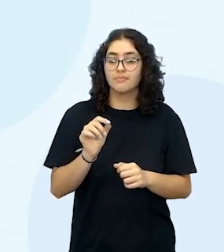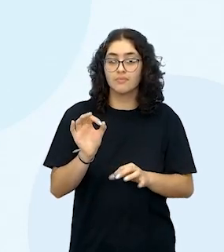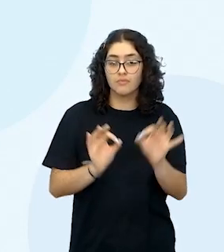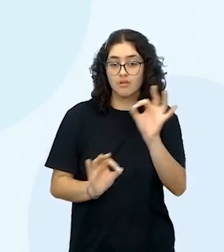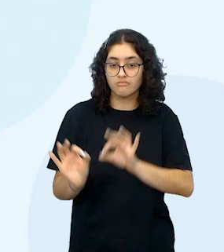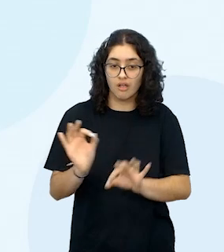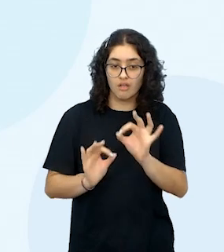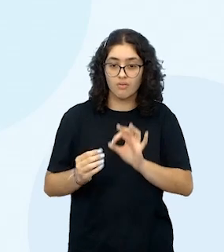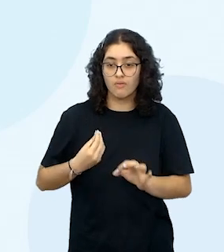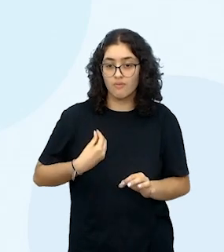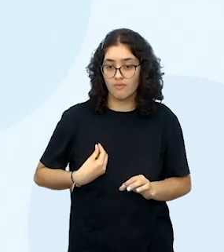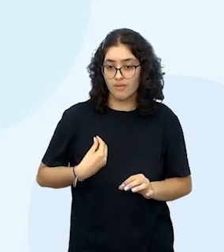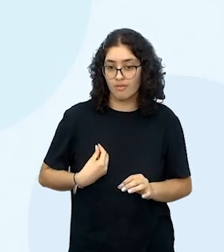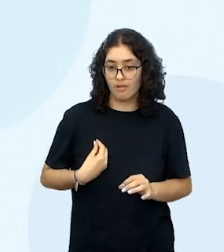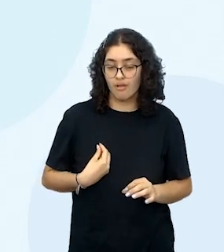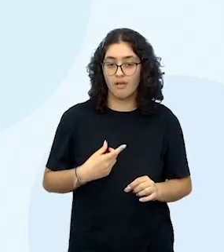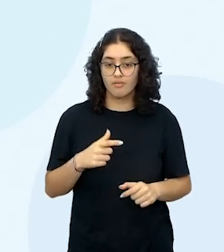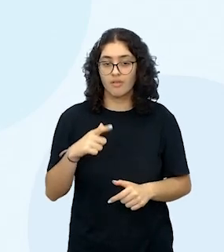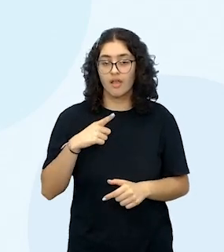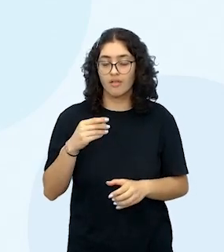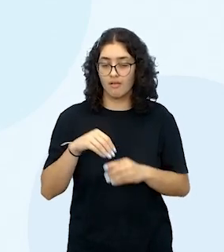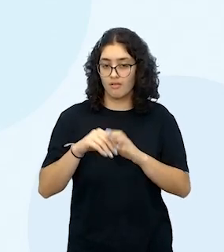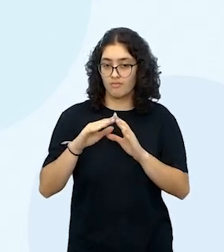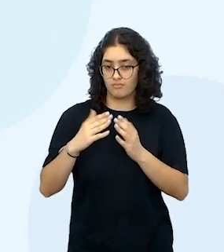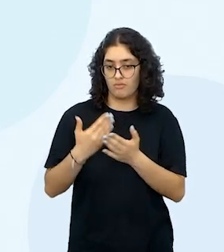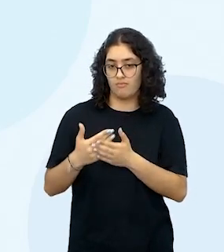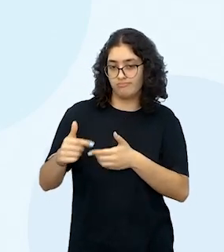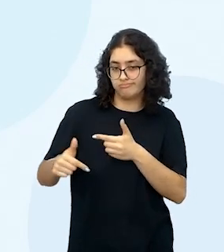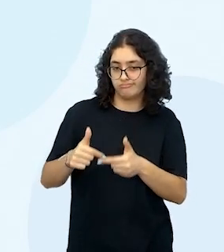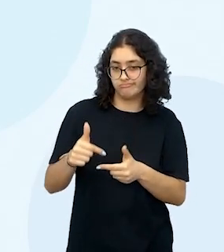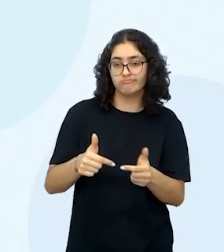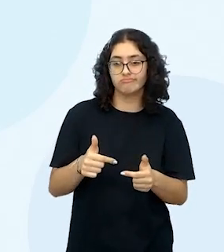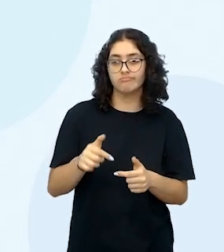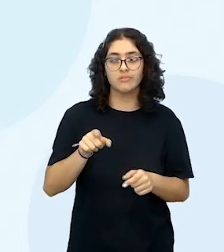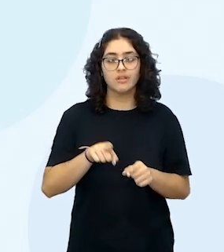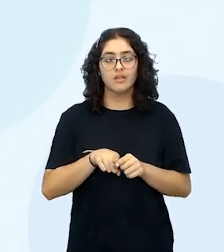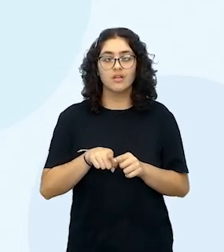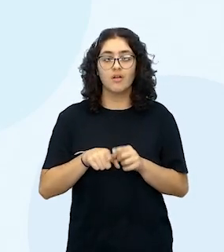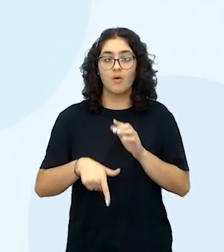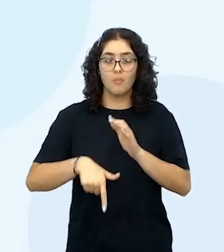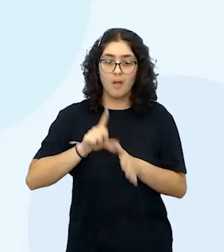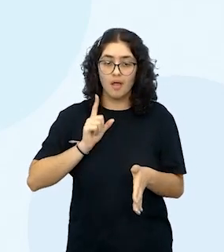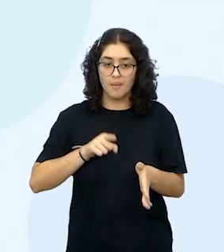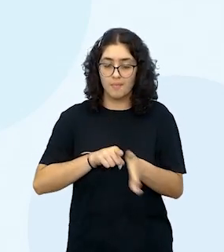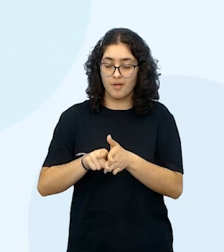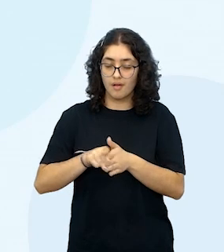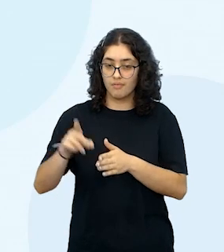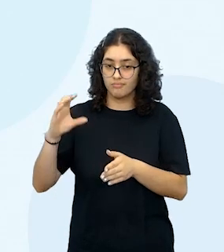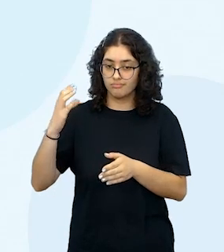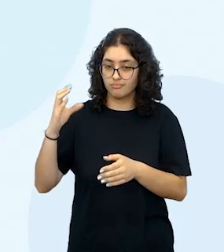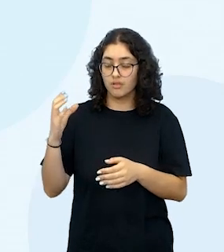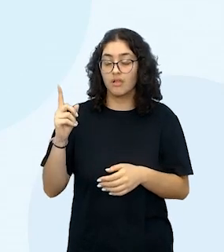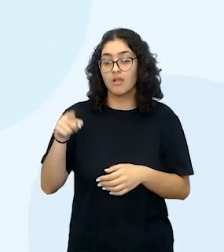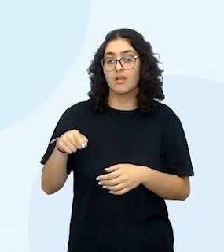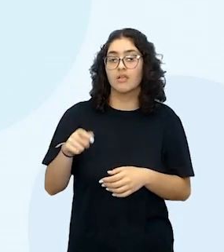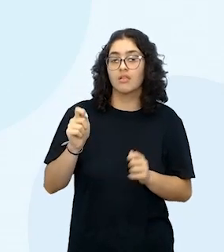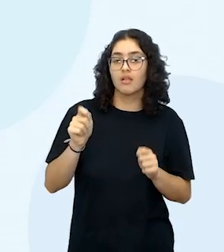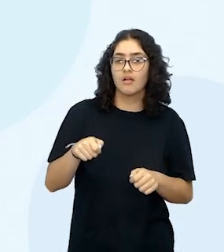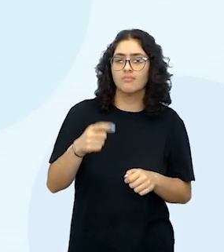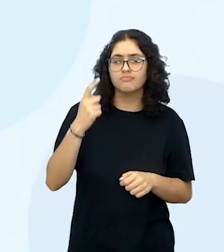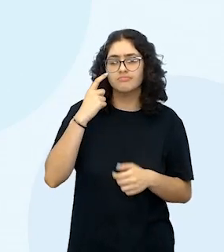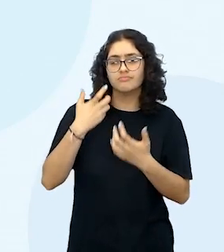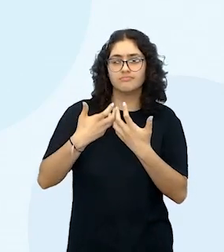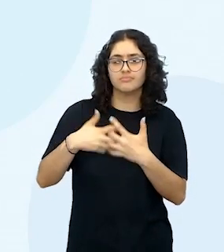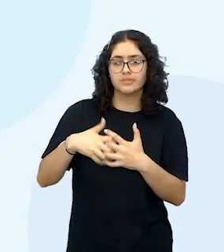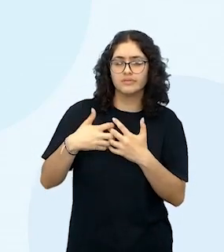vida, né? Que a gente trabalha nas escolas. Além disso, a pré-iniciação científica permite momentos de reflexão crítica